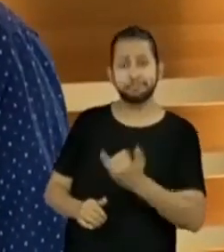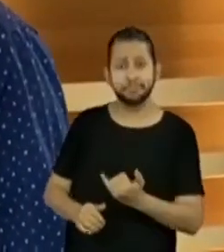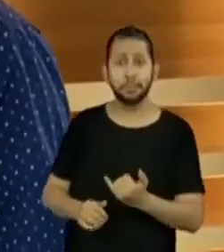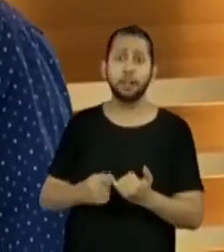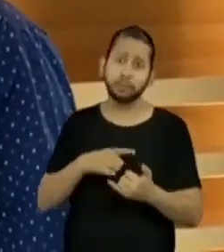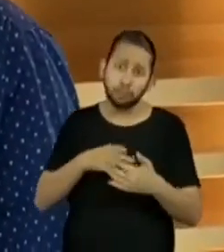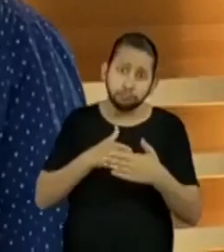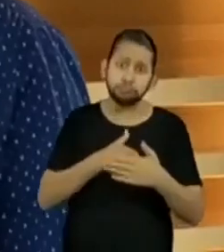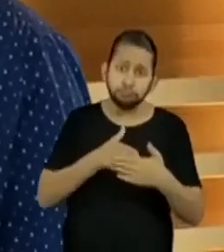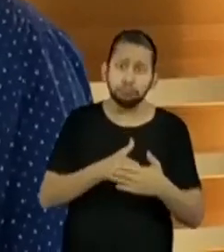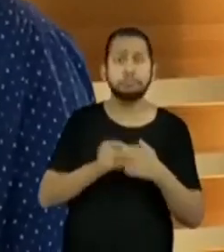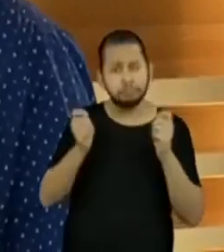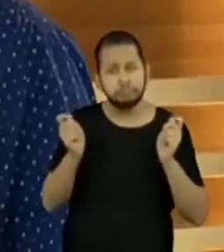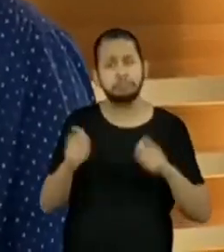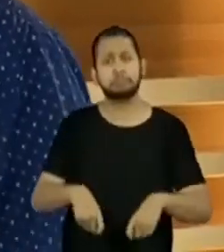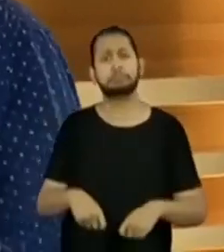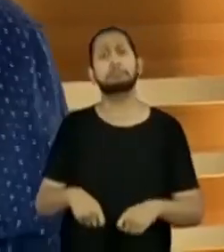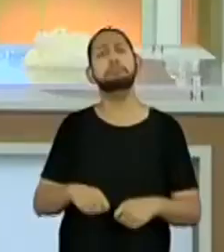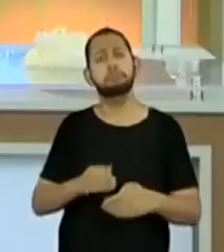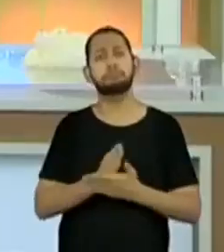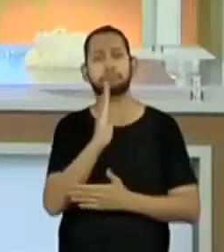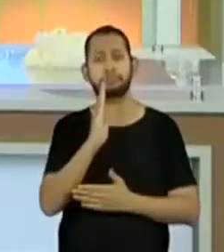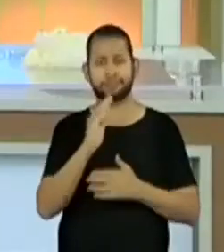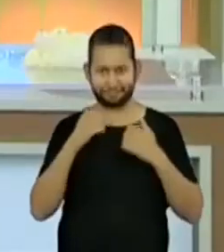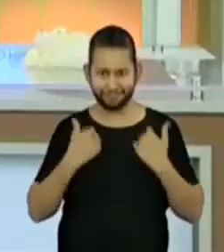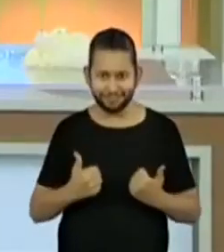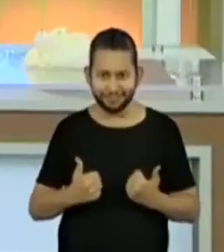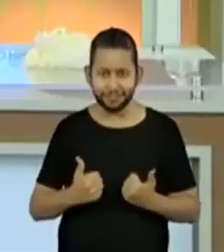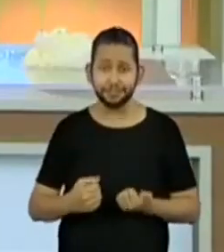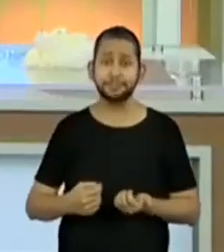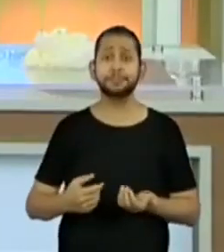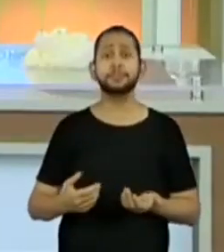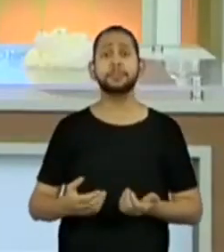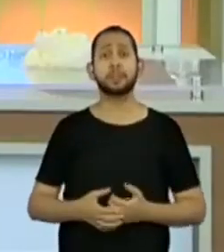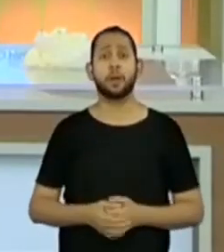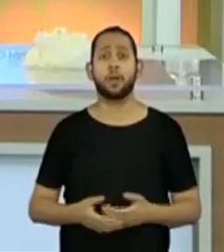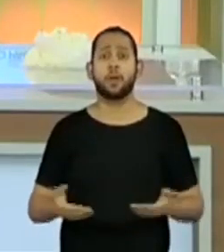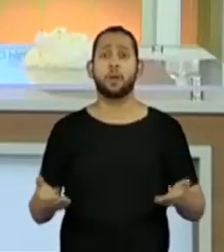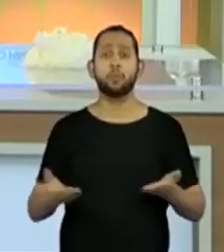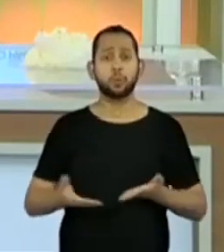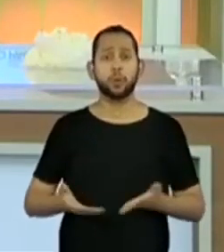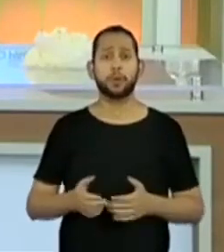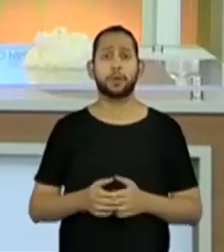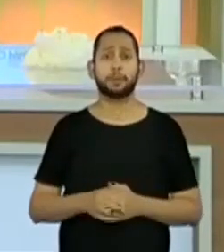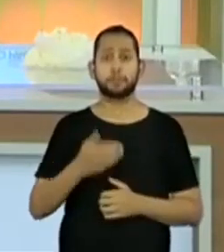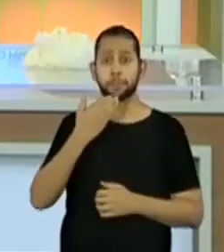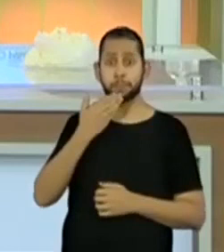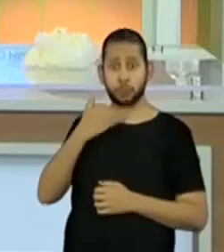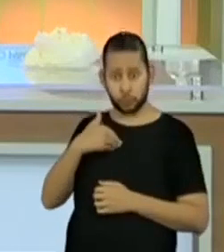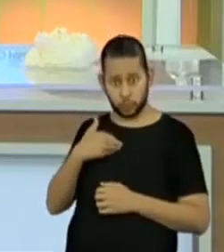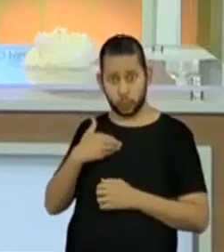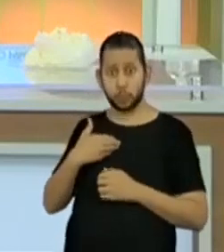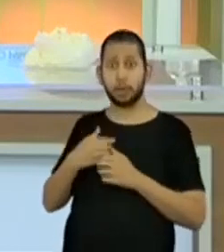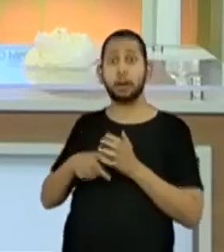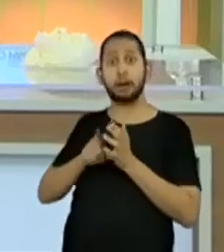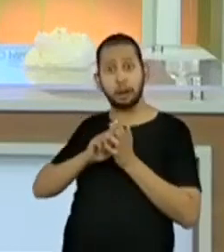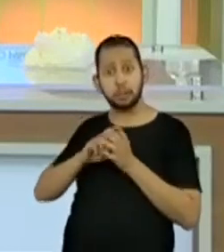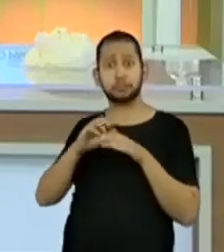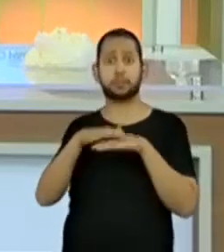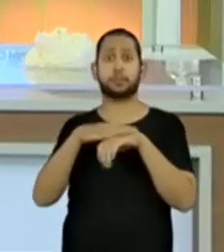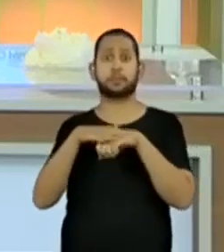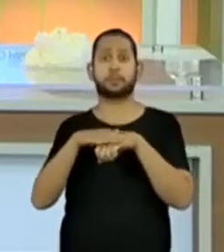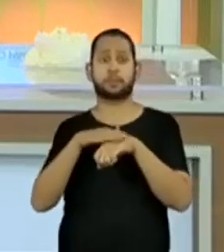essas dificuldades. Combinado? Então vamos lá. Pediram para eu conversar com vocês